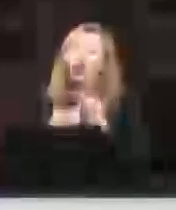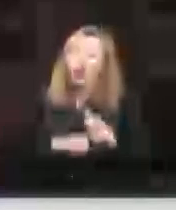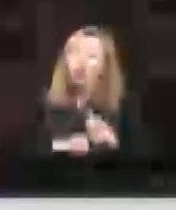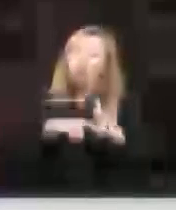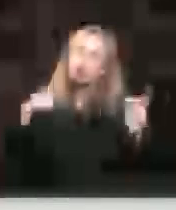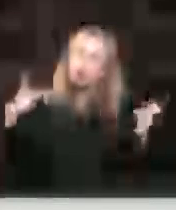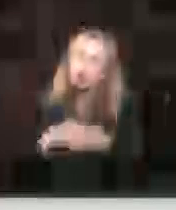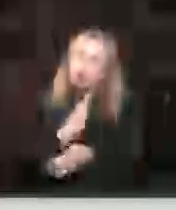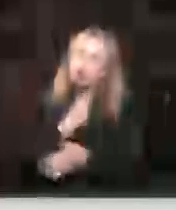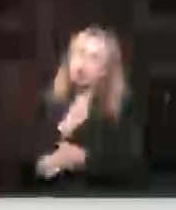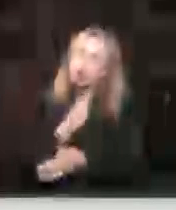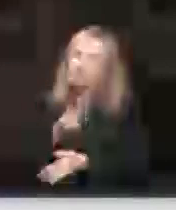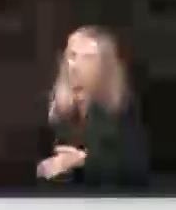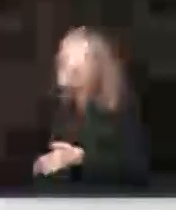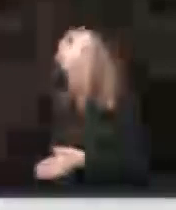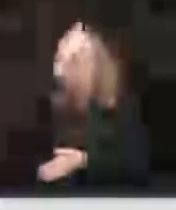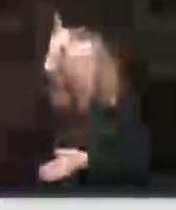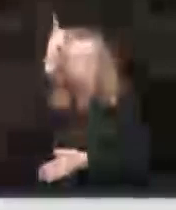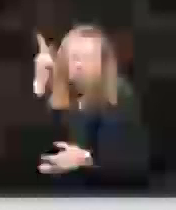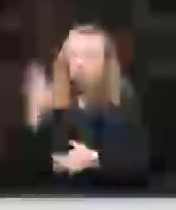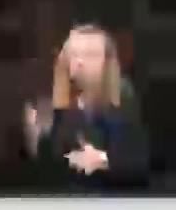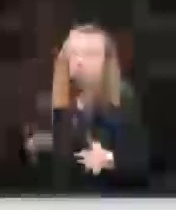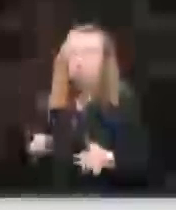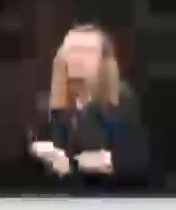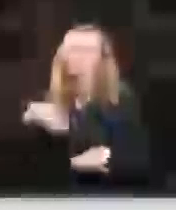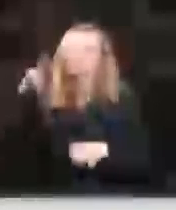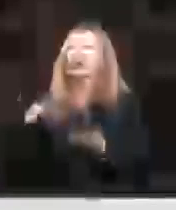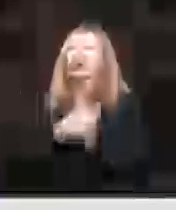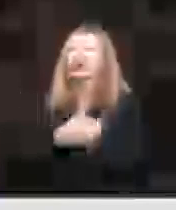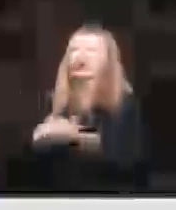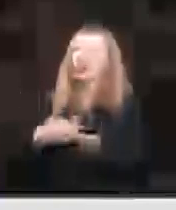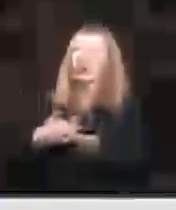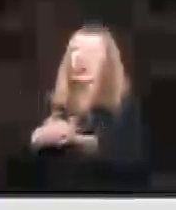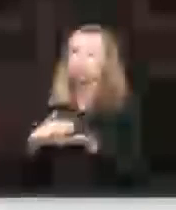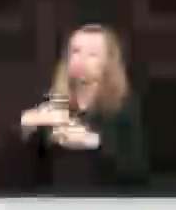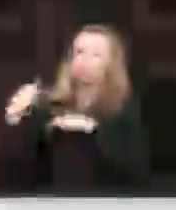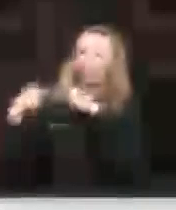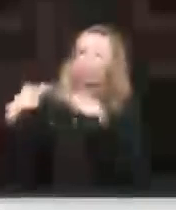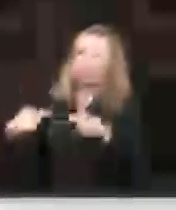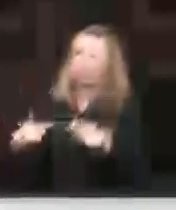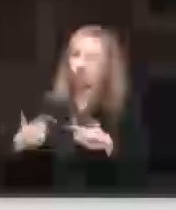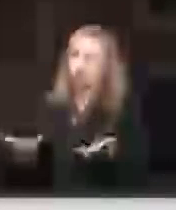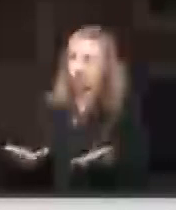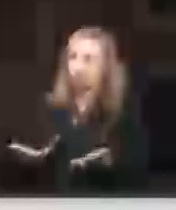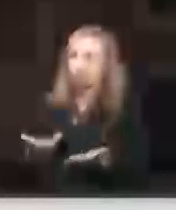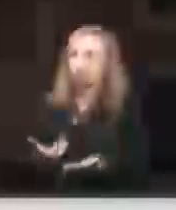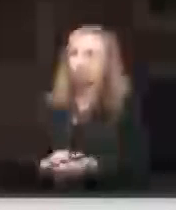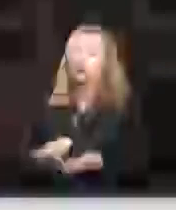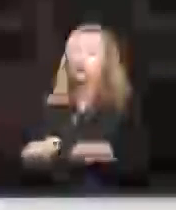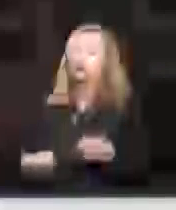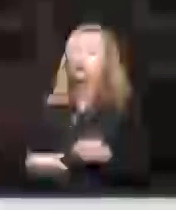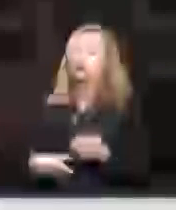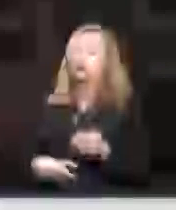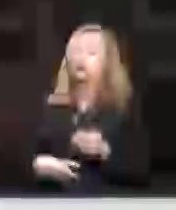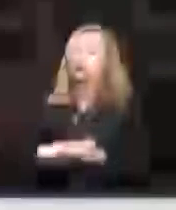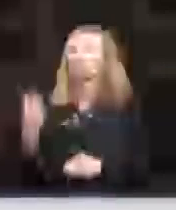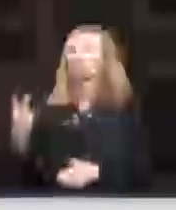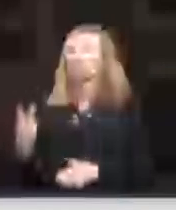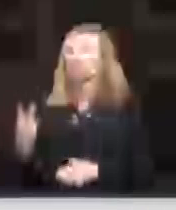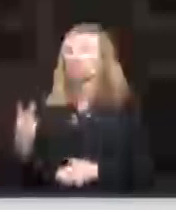constituída, quais são os credores, e ao longo, pelo menos, das 2 últimas